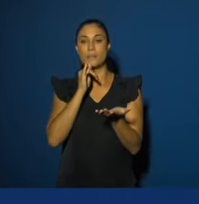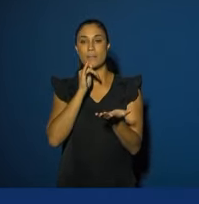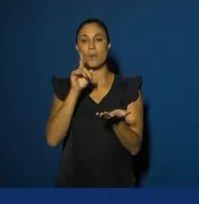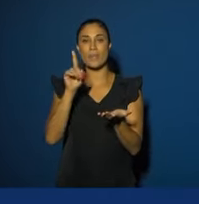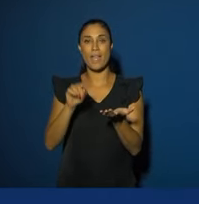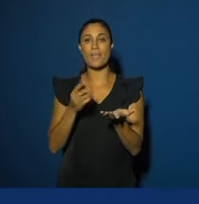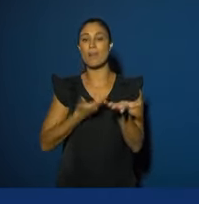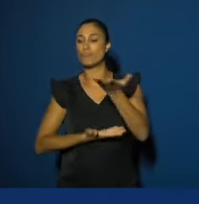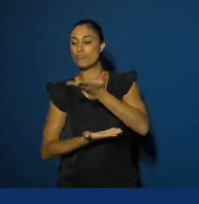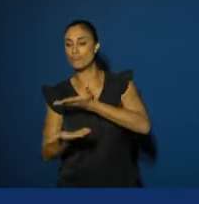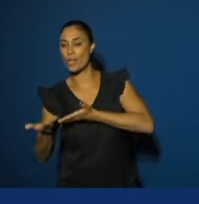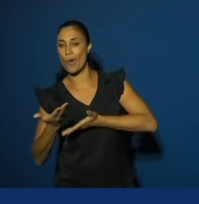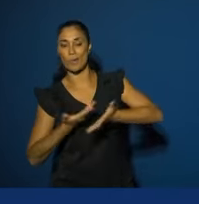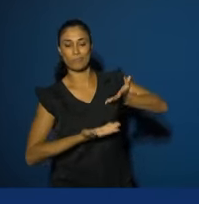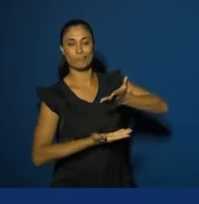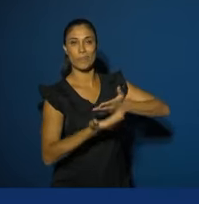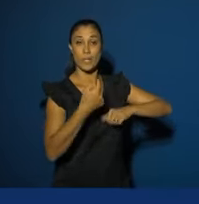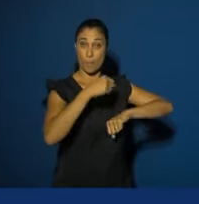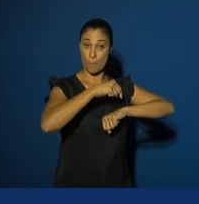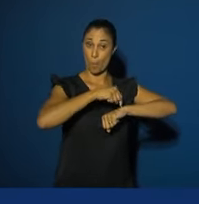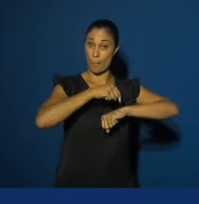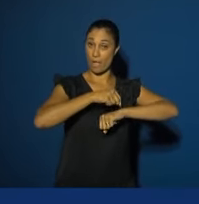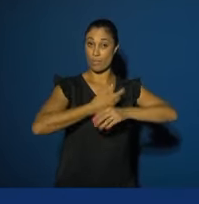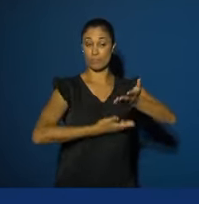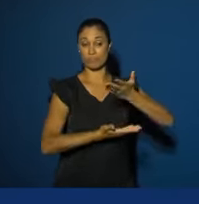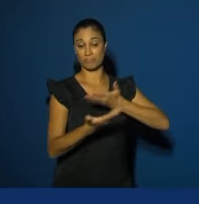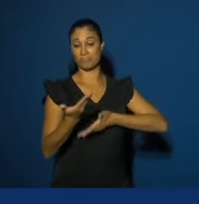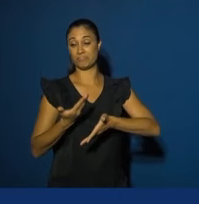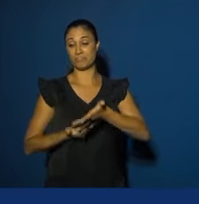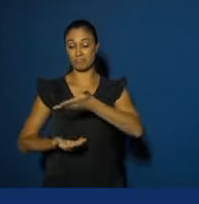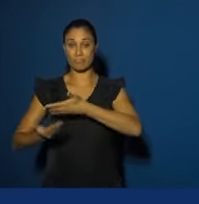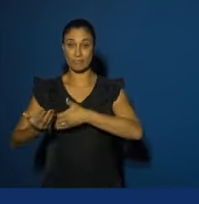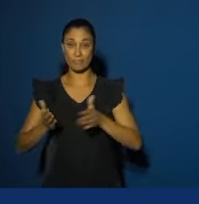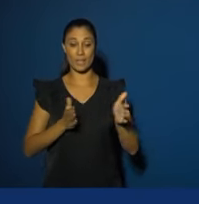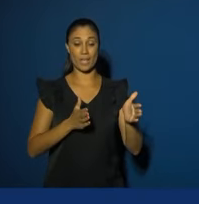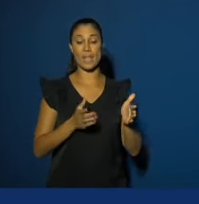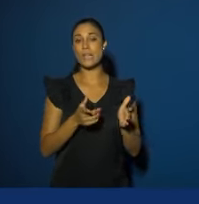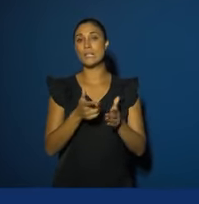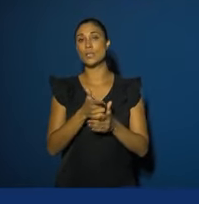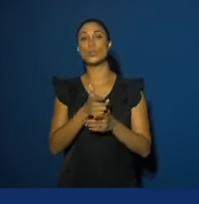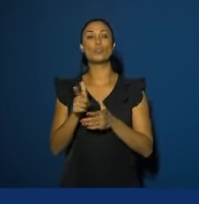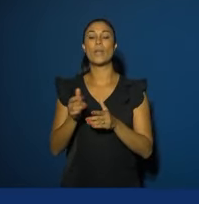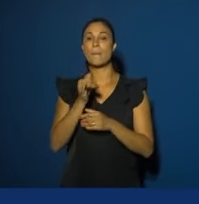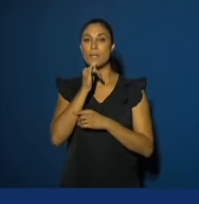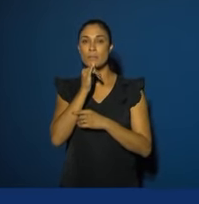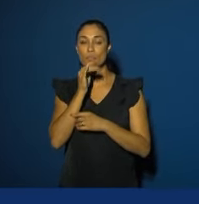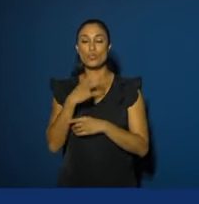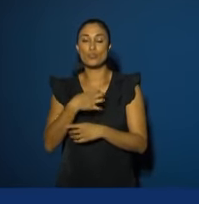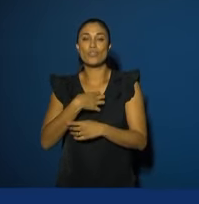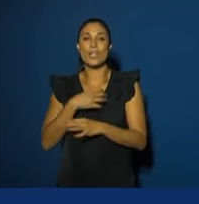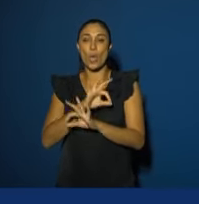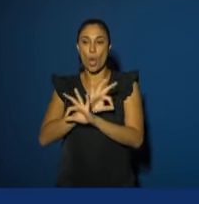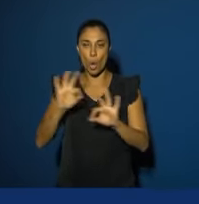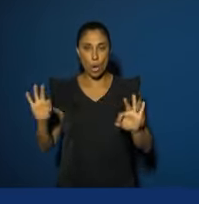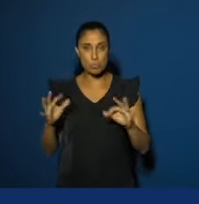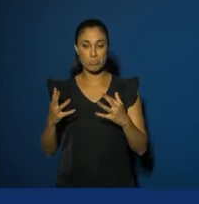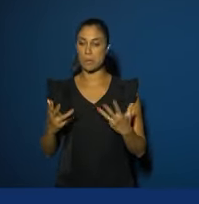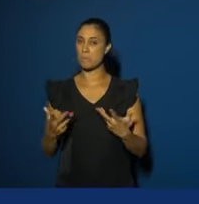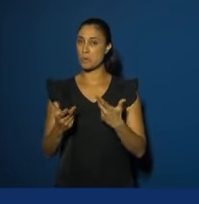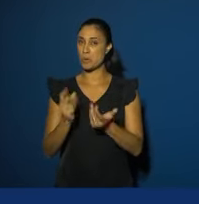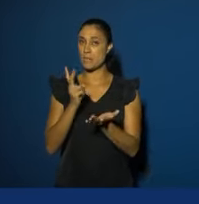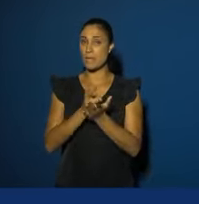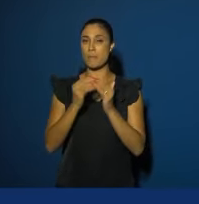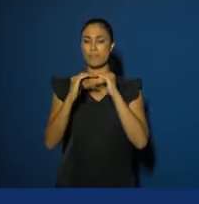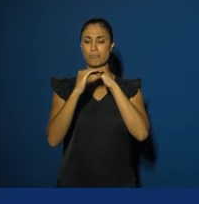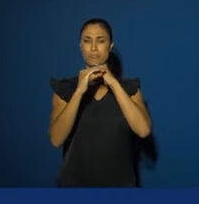point em todos os momentos do consumidor eh sem fricção de maneira excelente né sempre